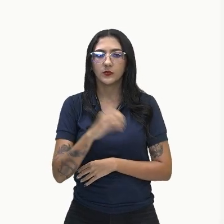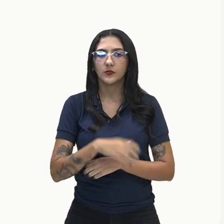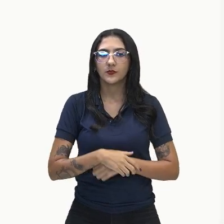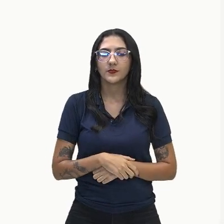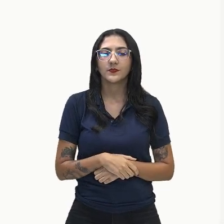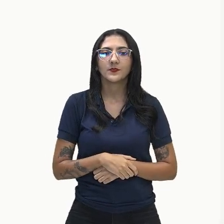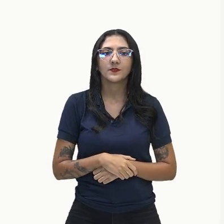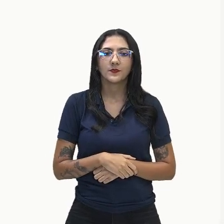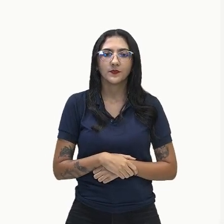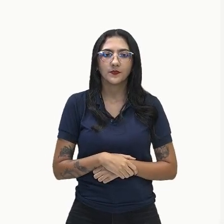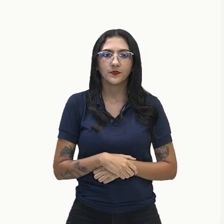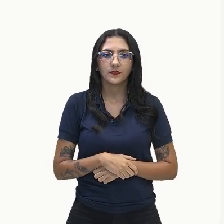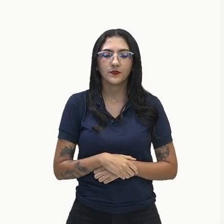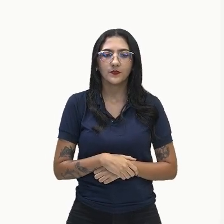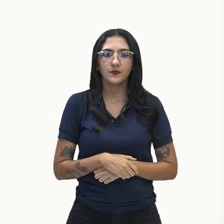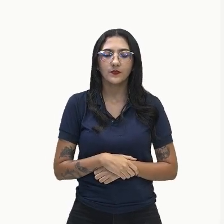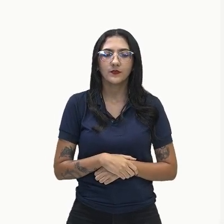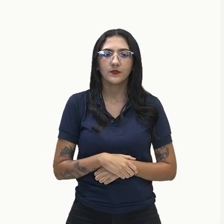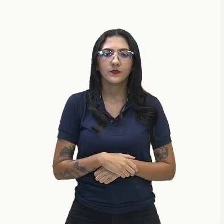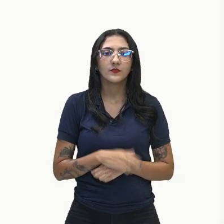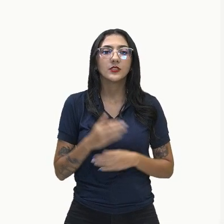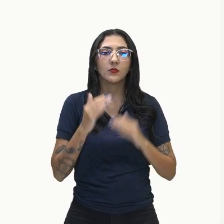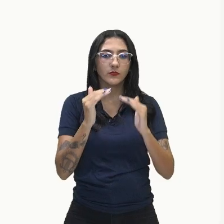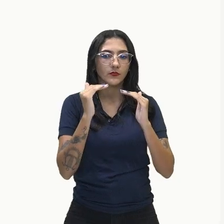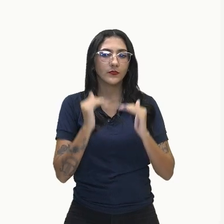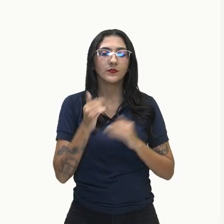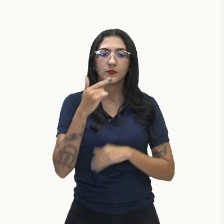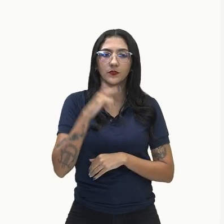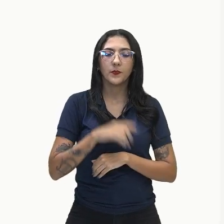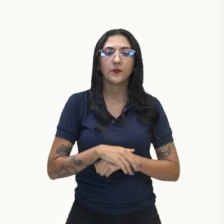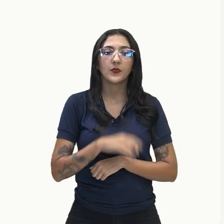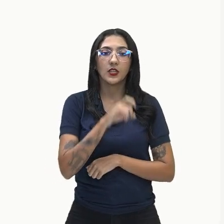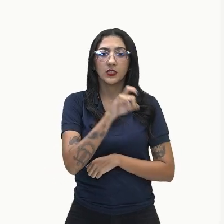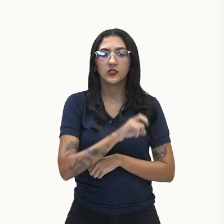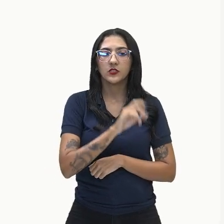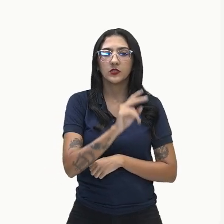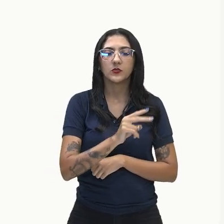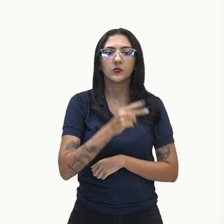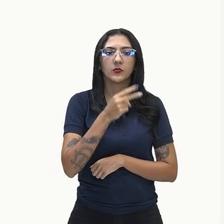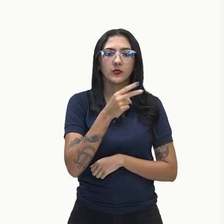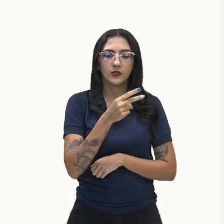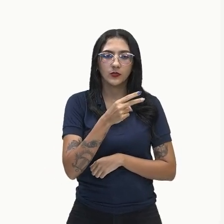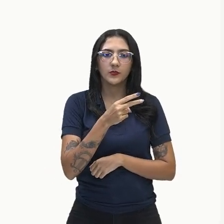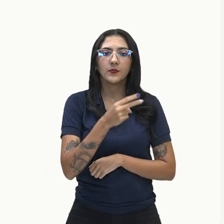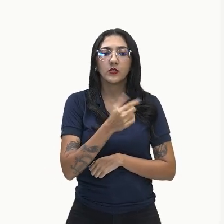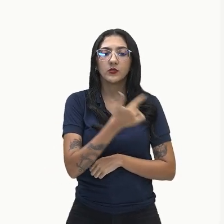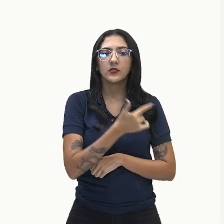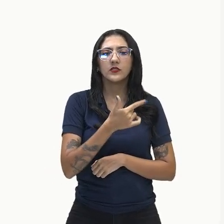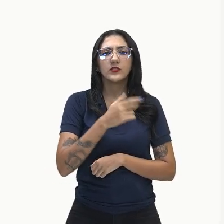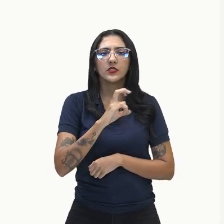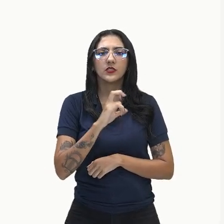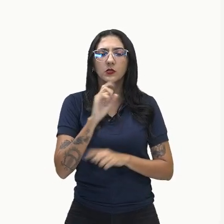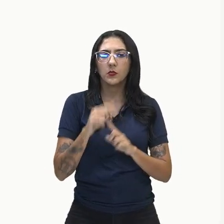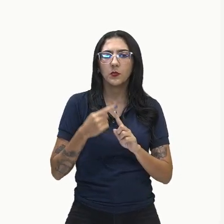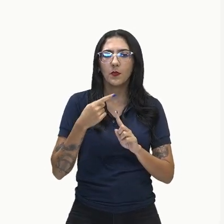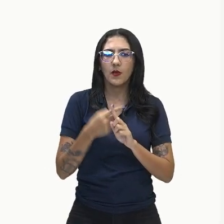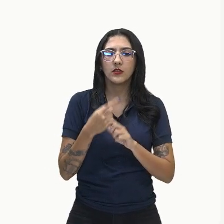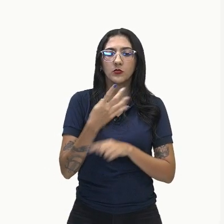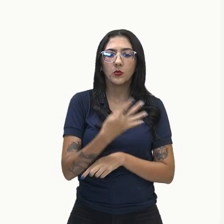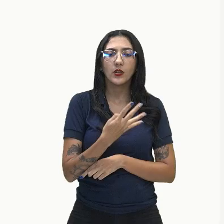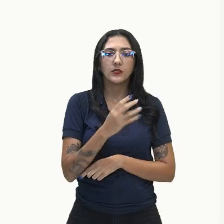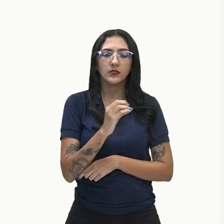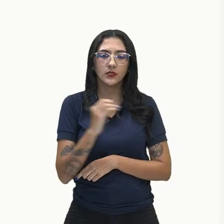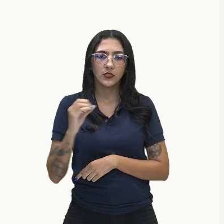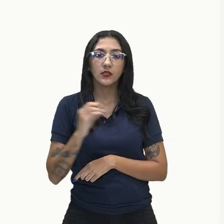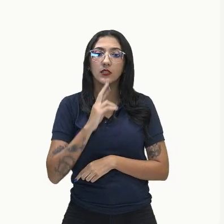certo? Então, vamos resolver na nossa equação aqui, ó. X ao quadrado igual a 225 mais